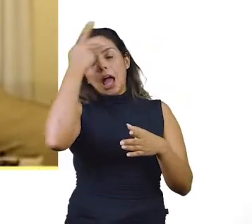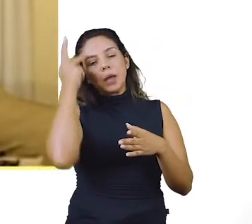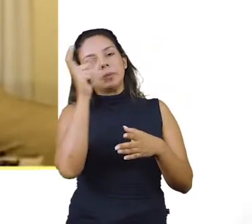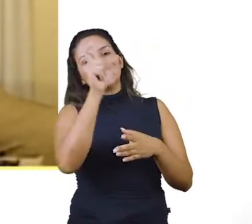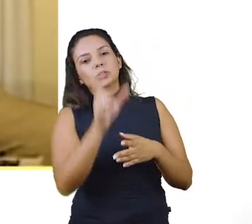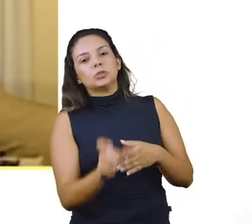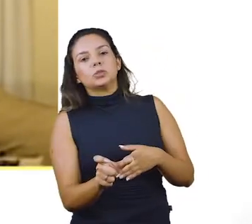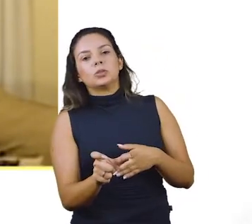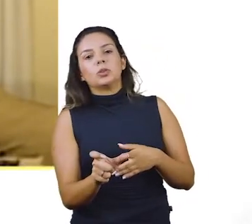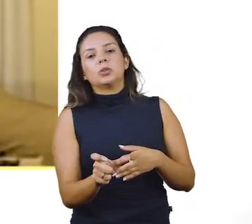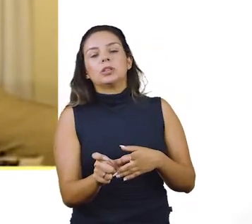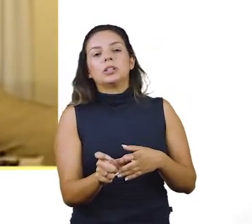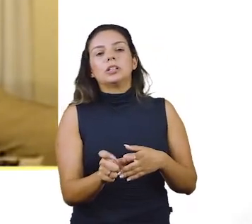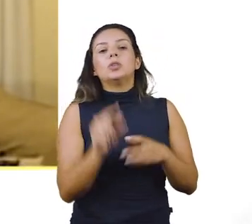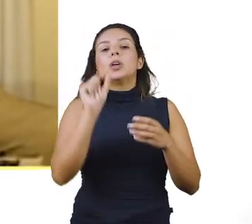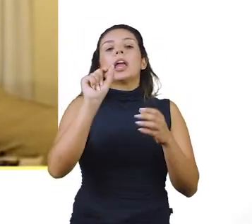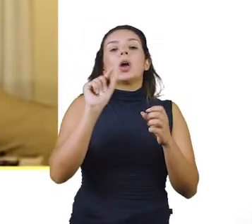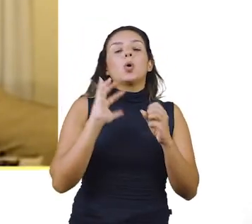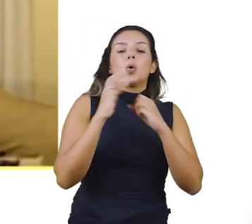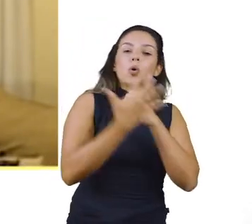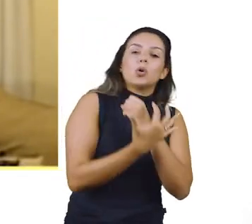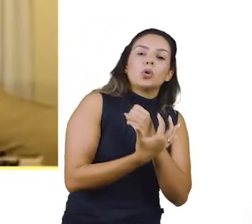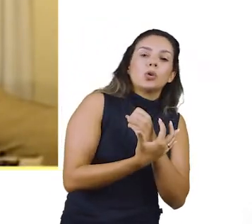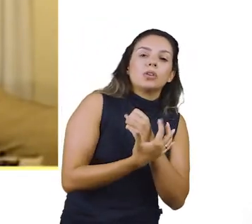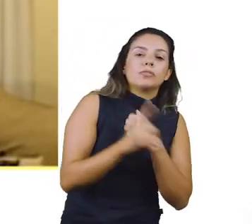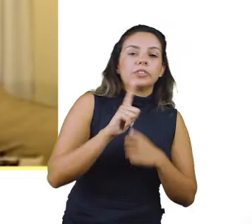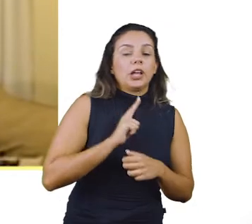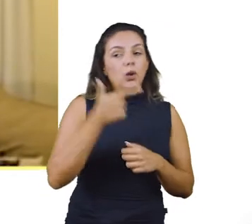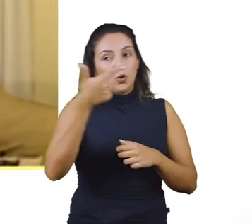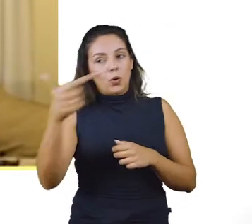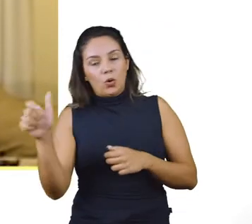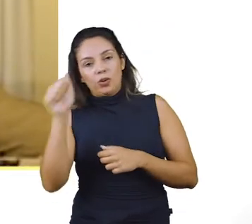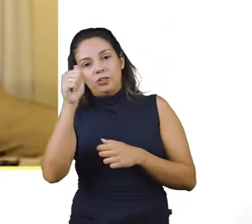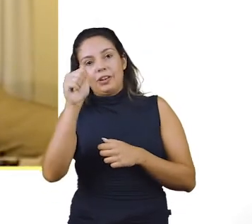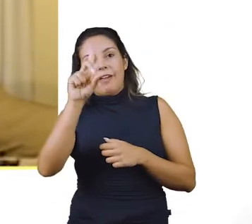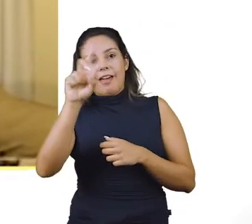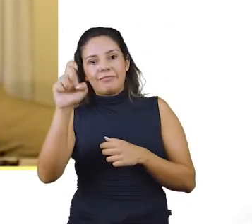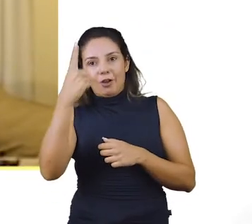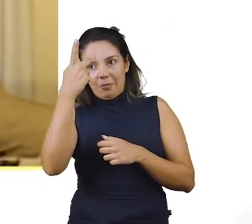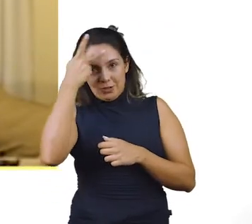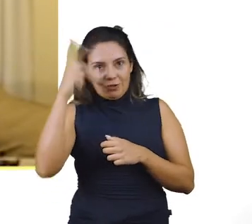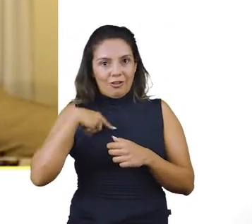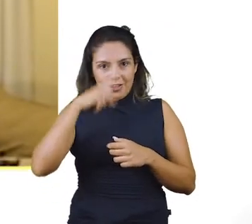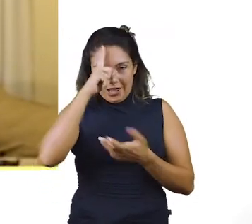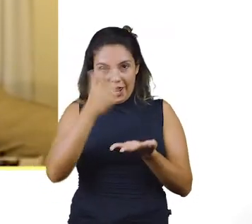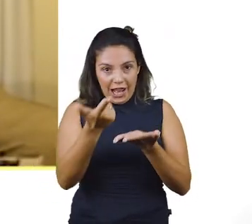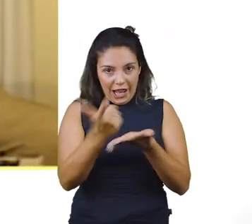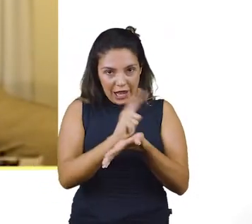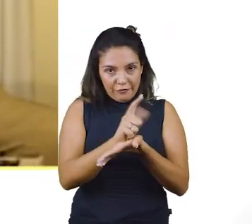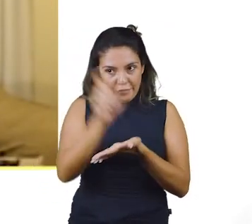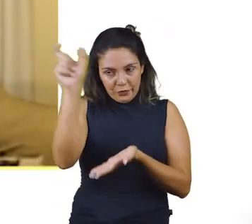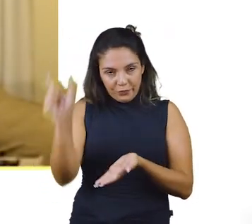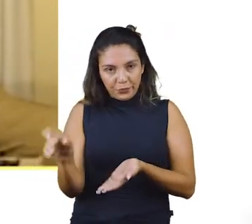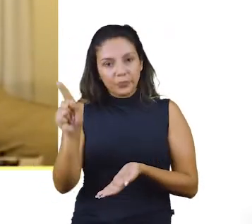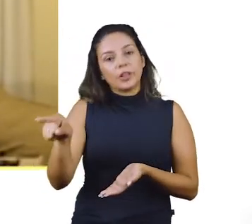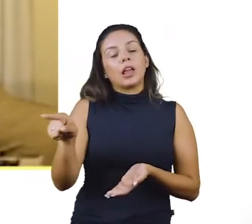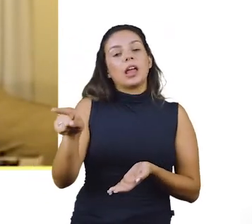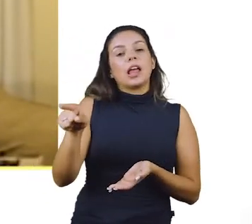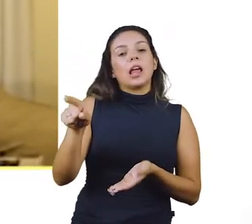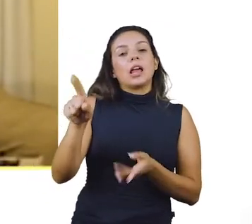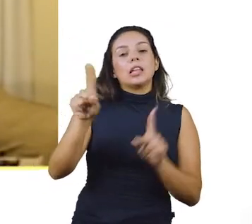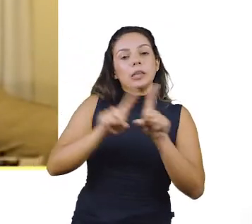uma amiga da criança, que passou por essa experiência em casa, de ter passado pela doença. O pai ficou mal, a